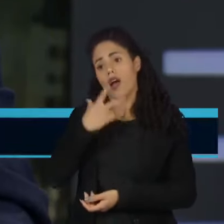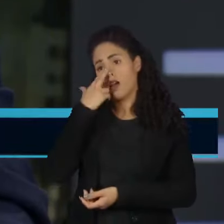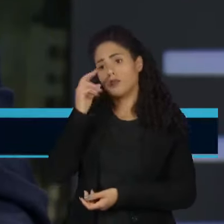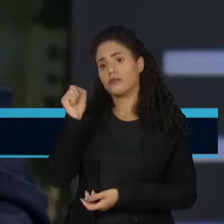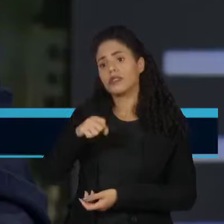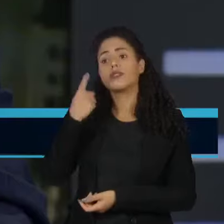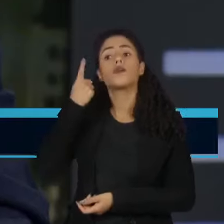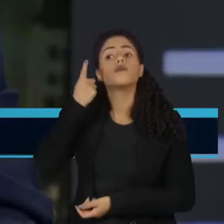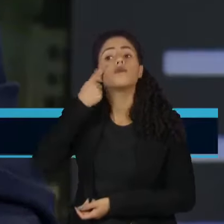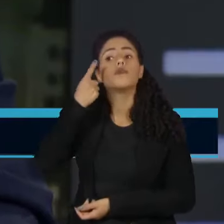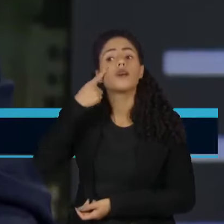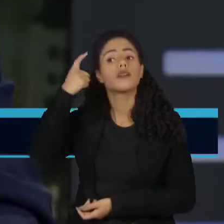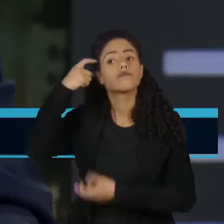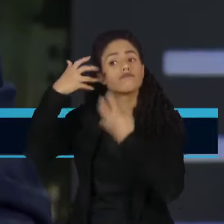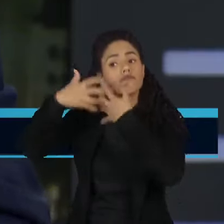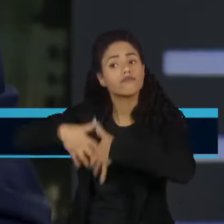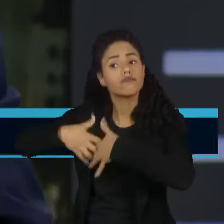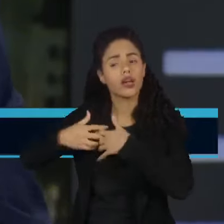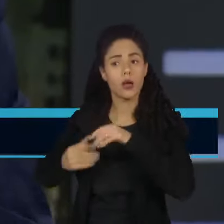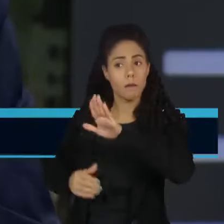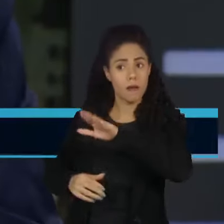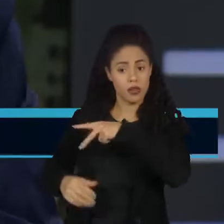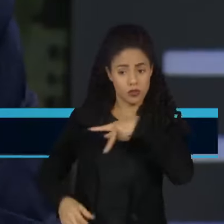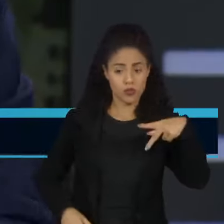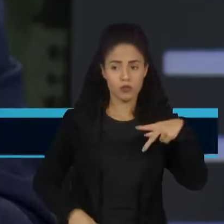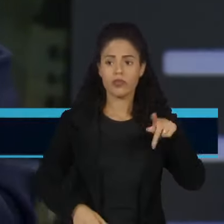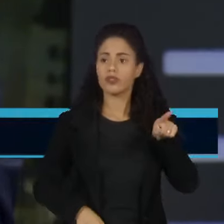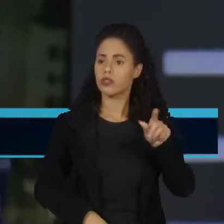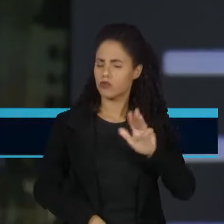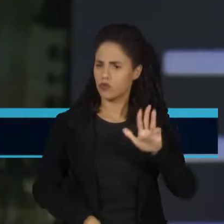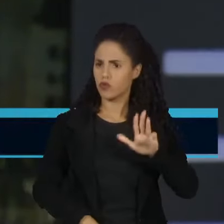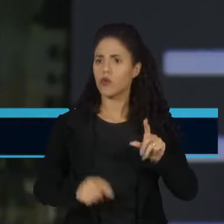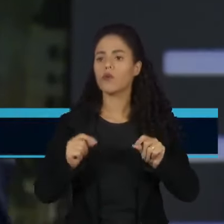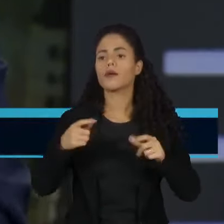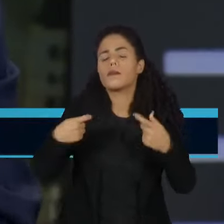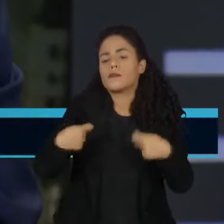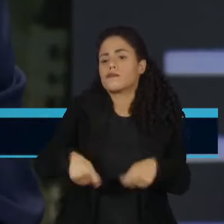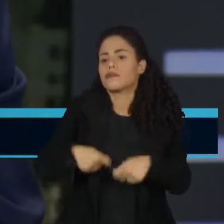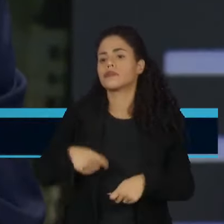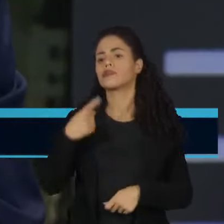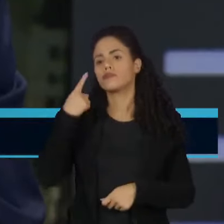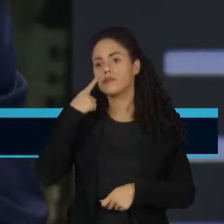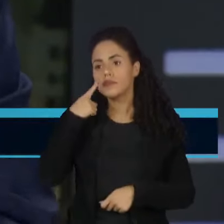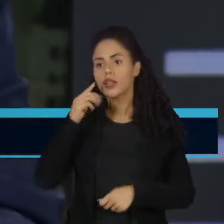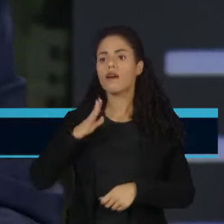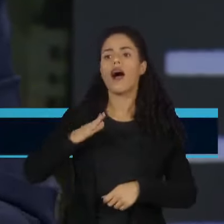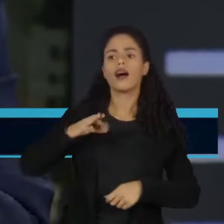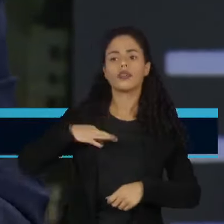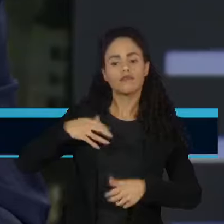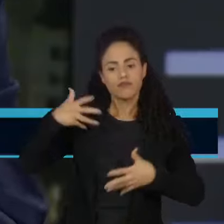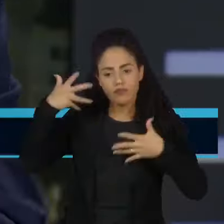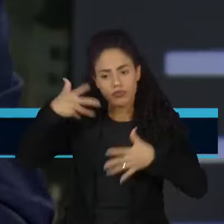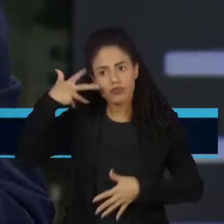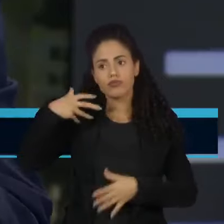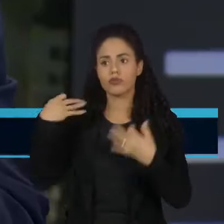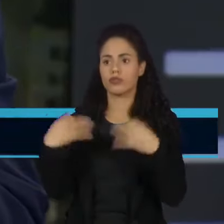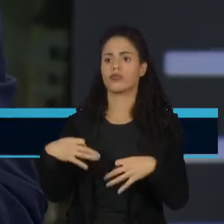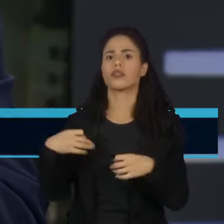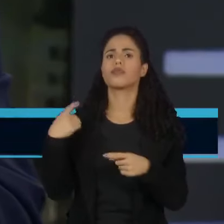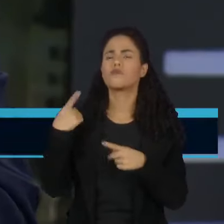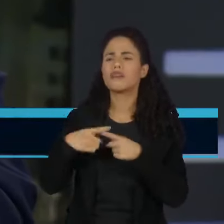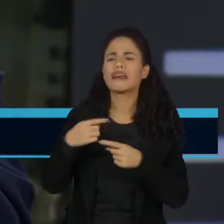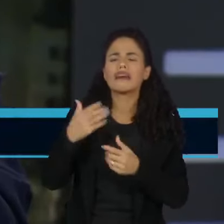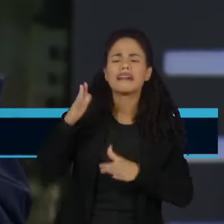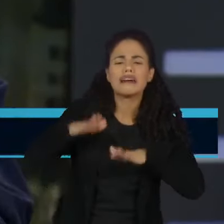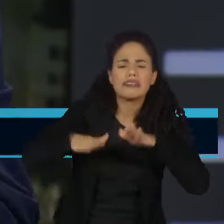necessário a gente começar a pensar agora. O presidente também, por fim, tem de ter uma política econômica que fique clara. Parece que algumas vezes